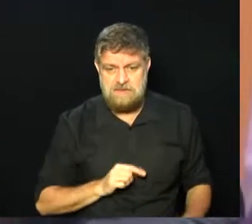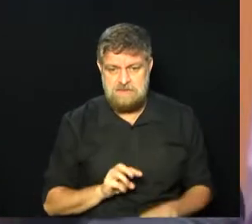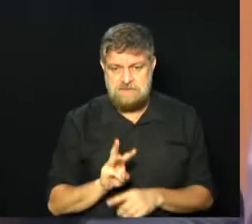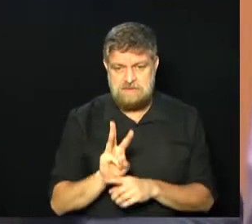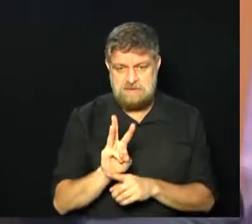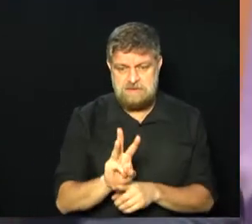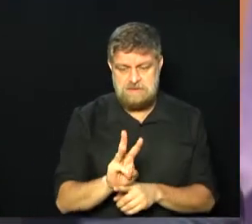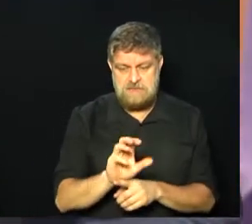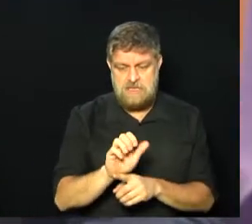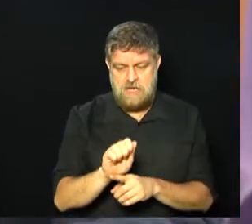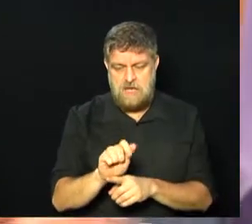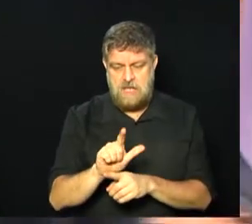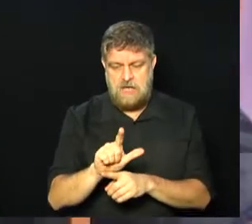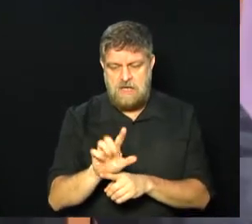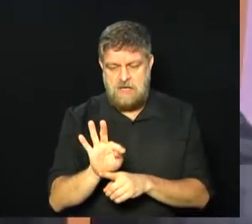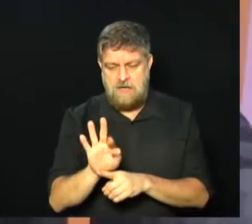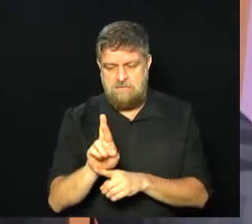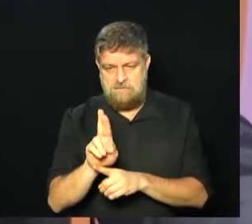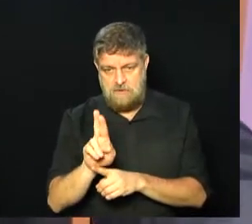vai prestar o seu